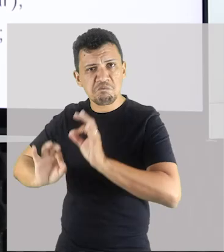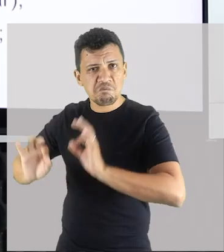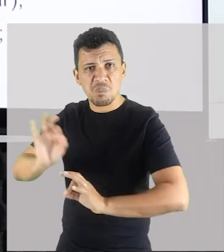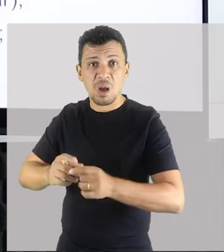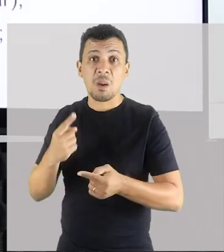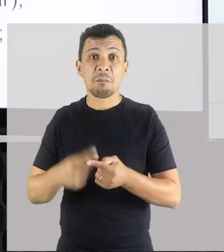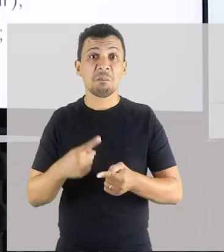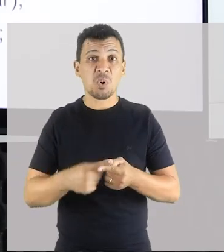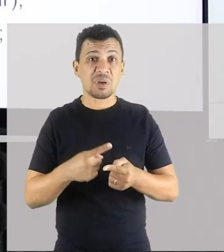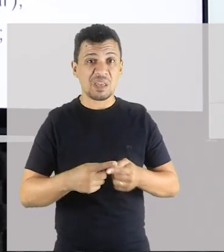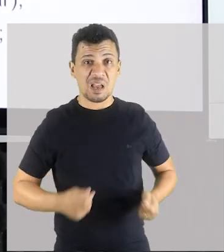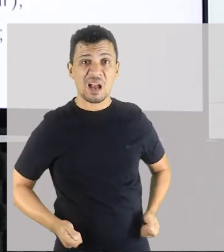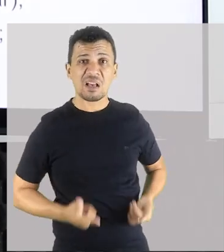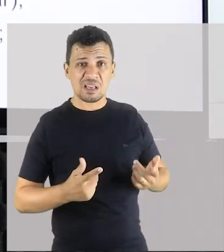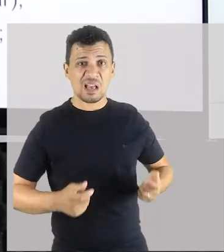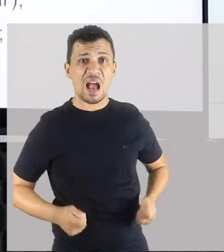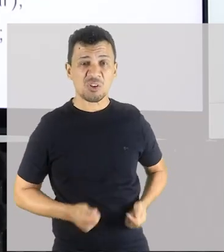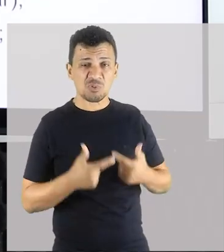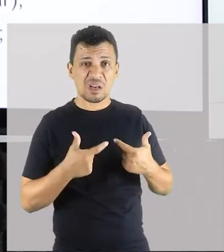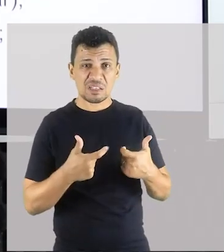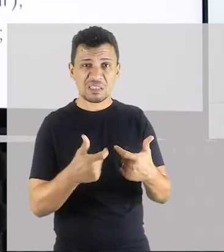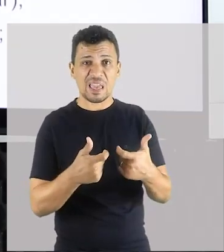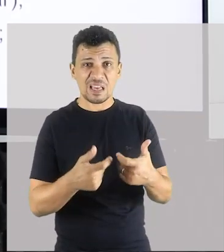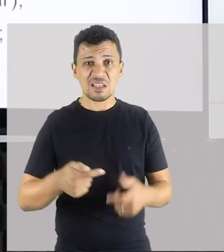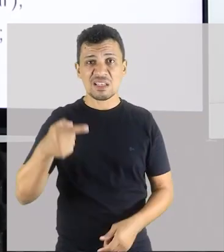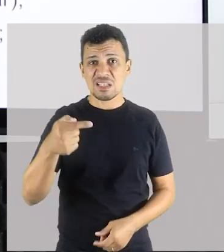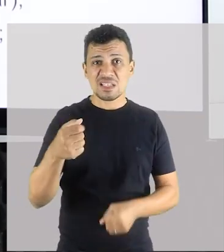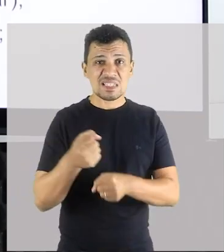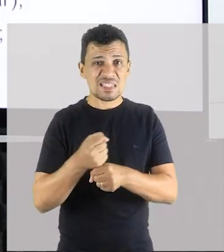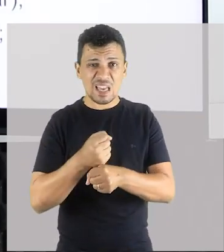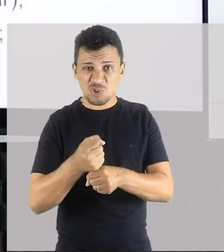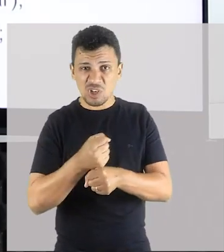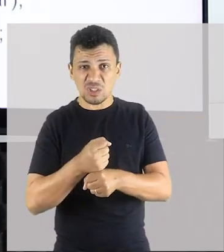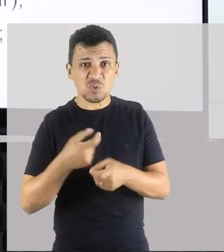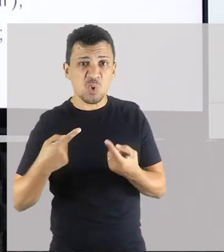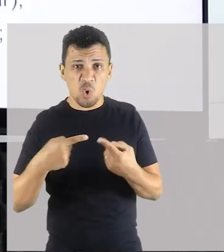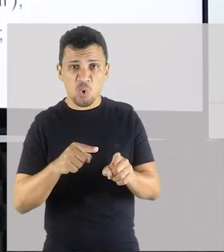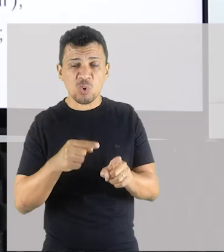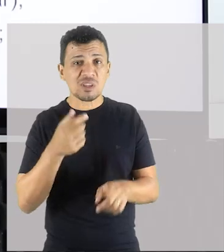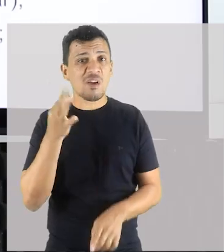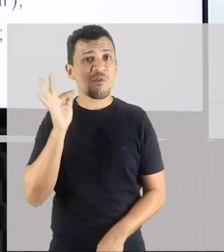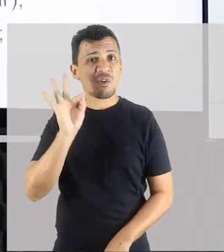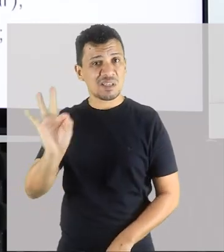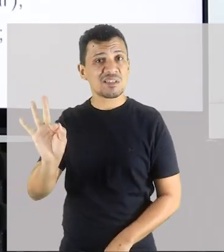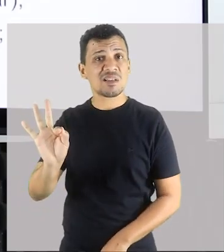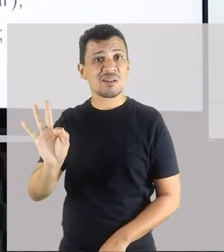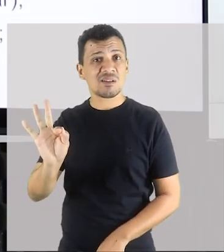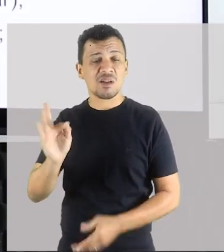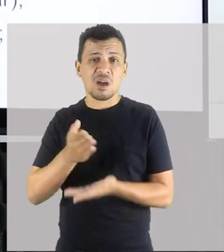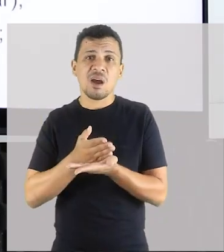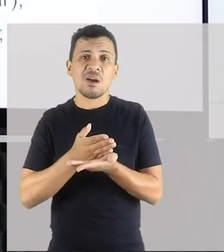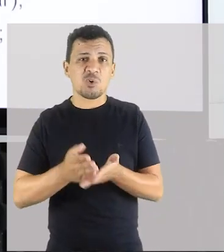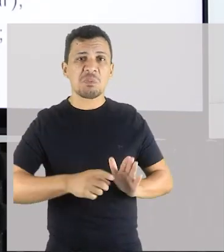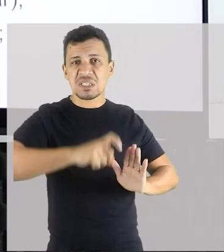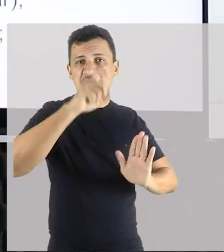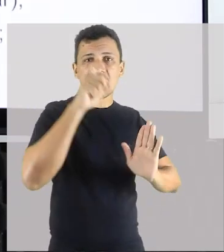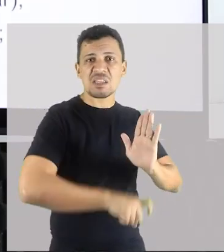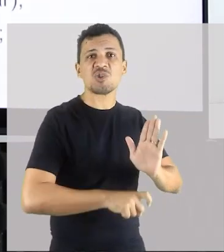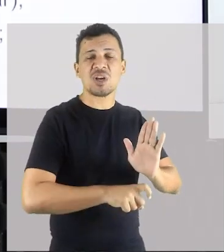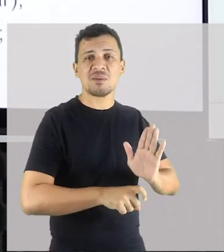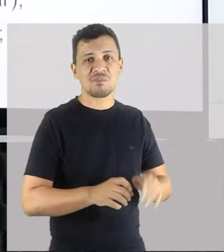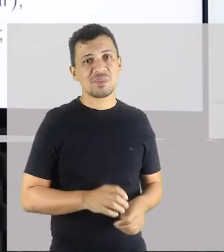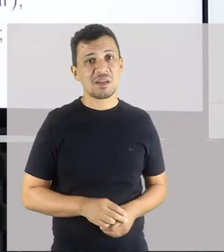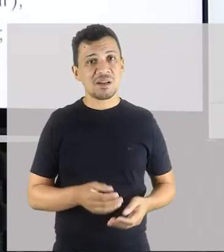guerra, principalmente essa guerra dos 7 anos contra a França, que isso levou muitos recursos, e então começa a taxar. Então, outrora, eles